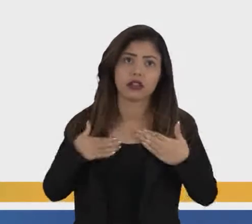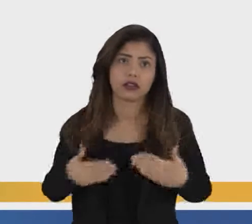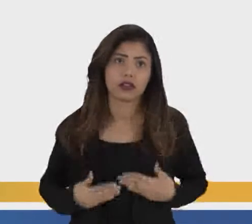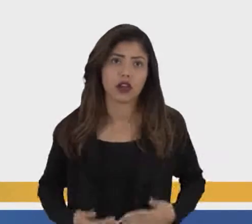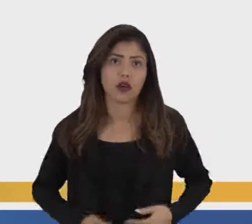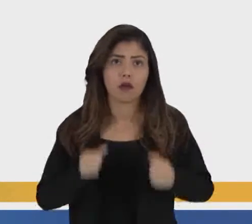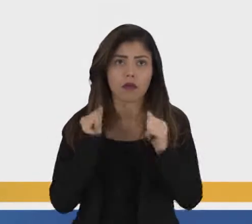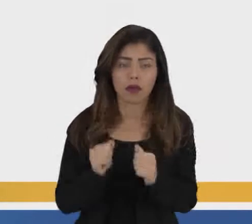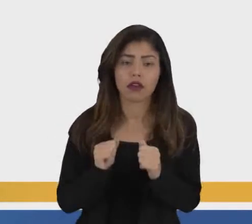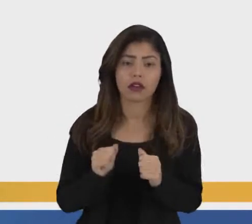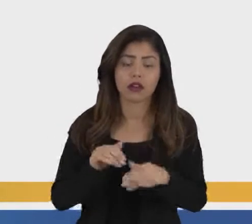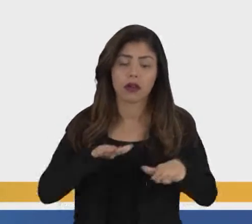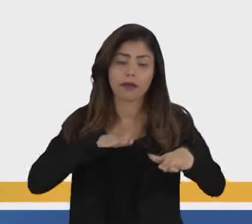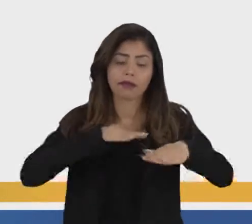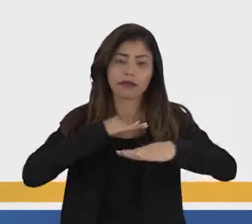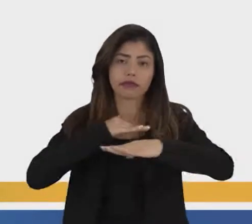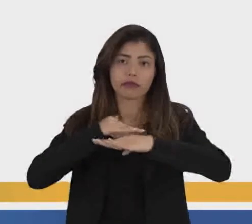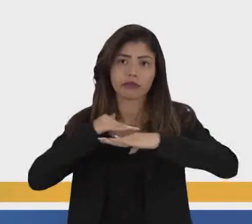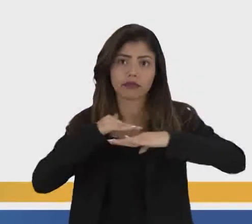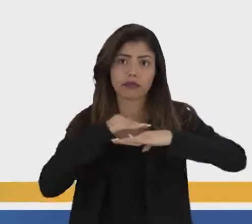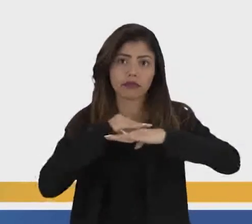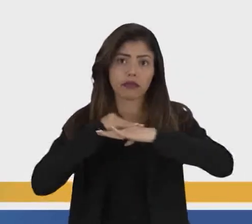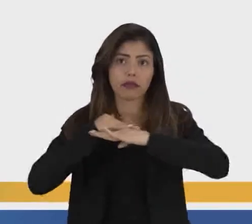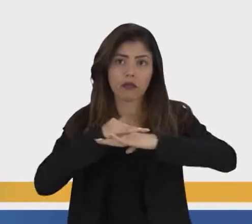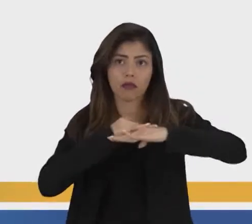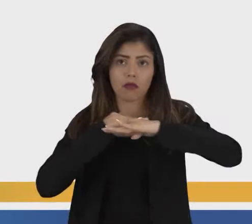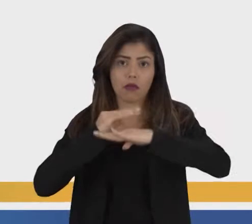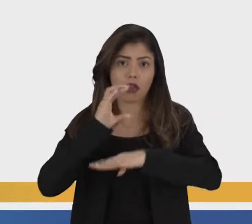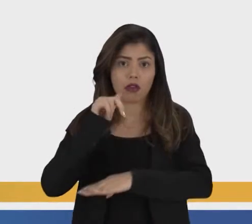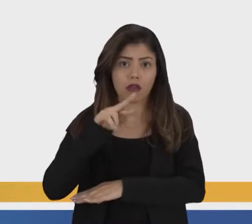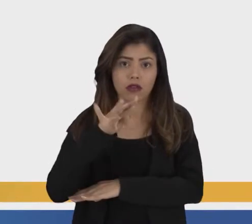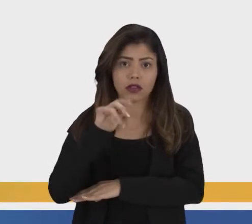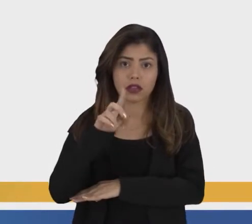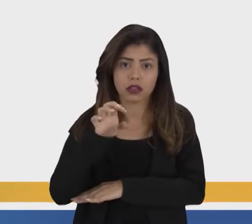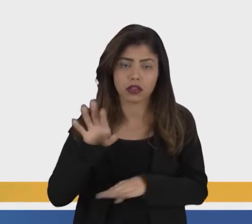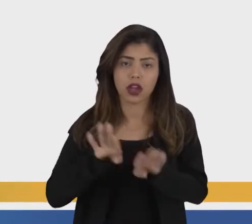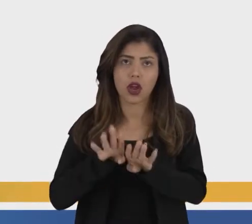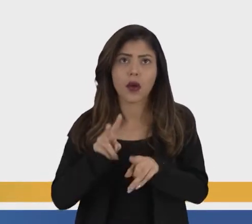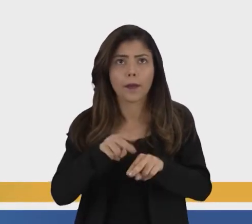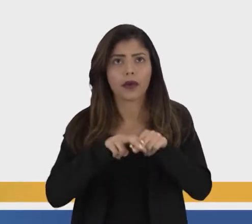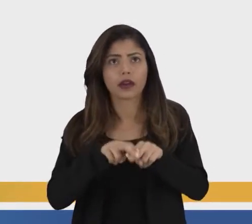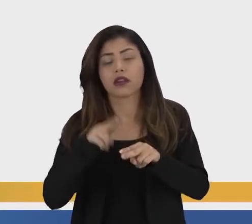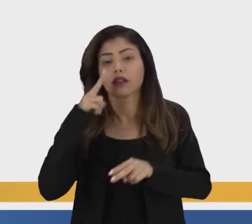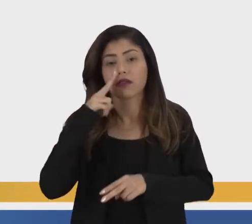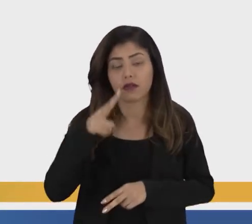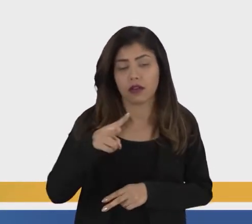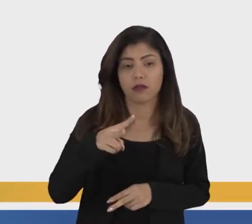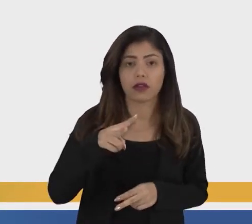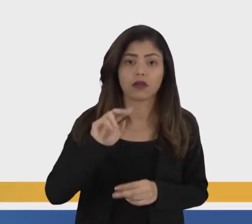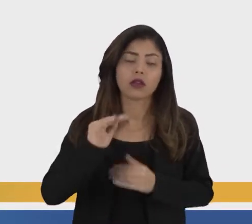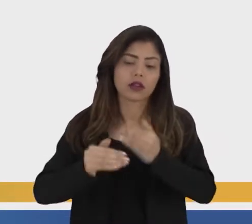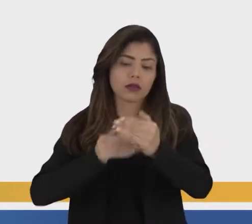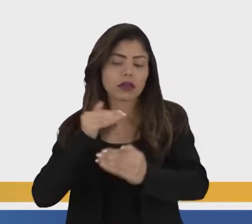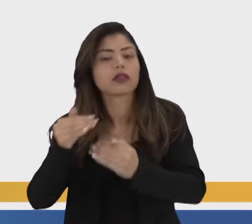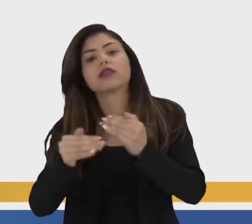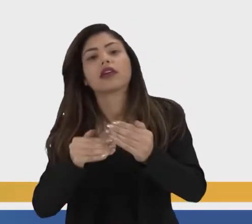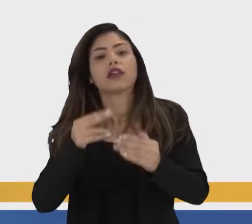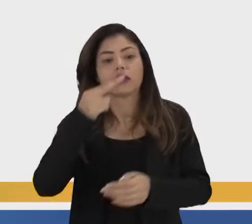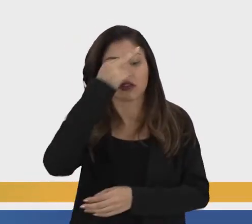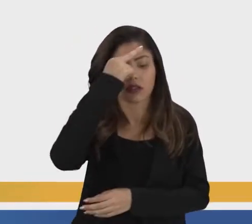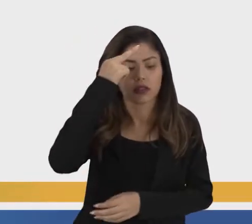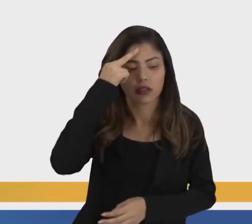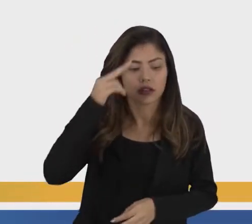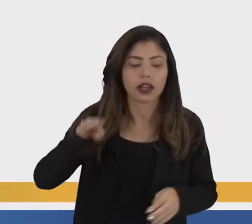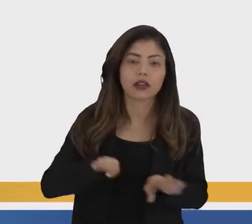possuem em manter velocidade constante. Portanto, nós vimos nesse processo